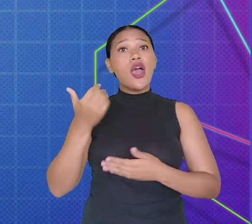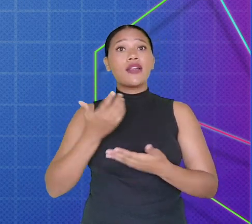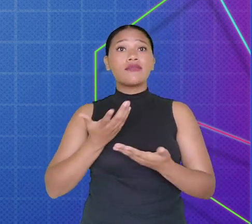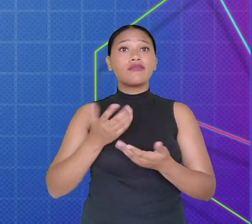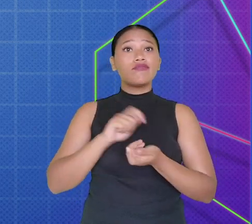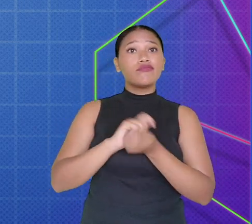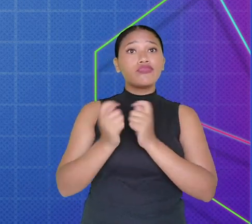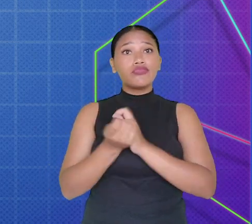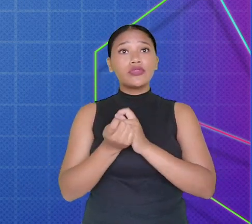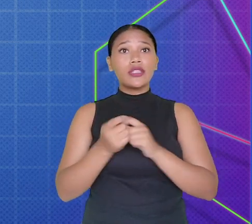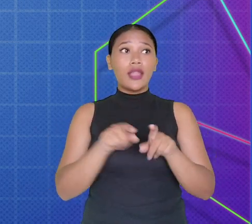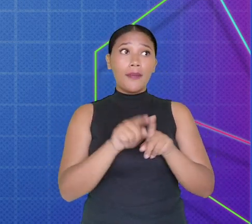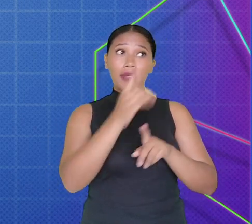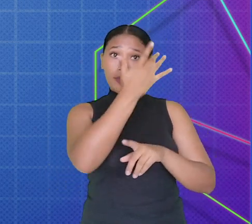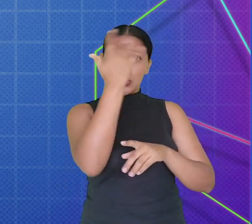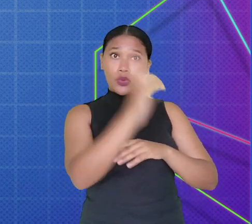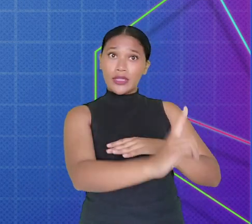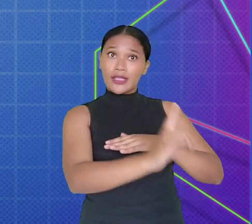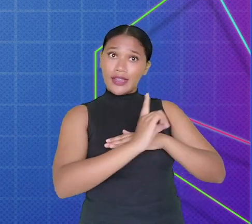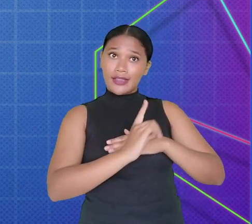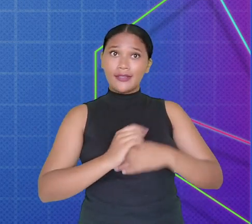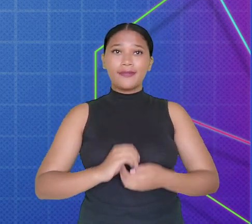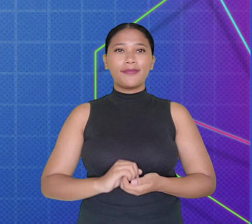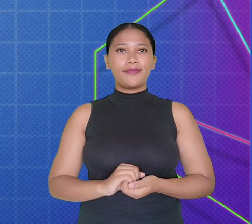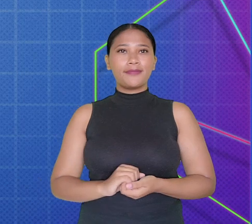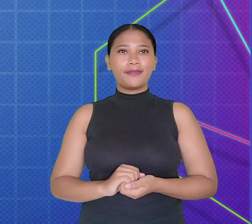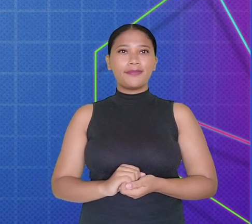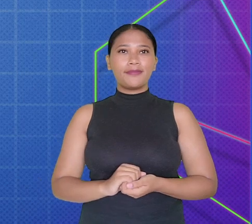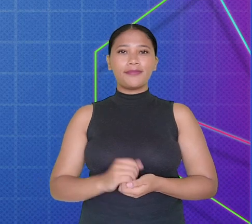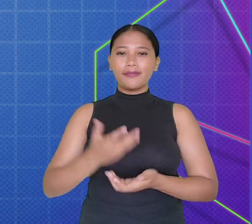melhor se adapta ao jogo e ao público-alvo.